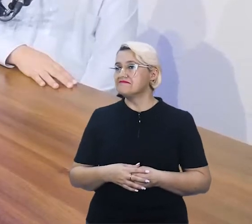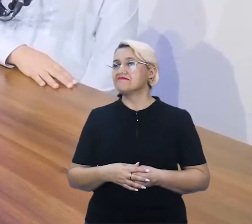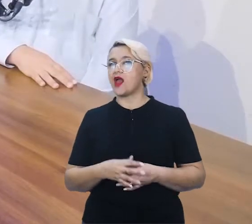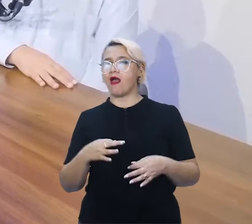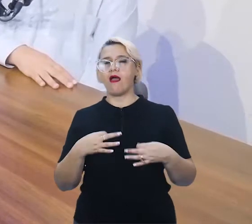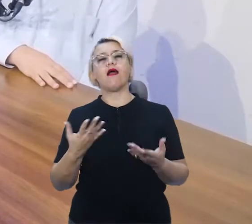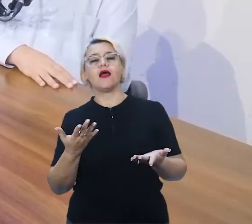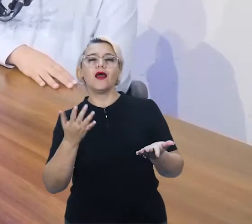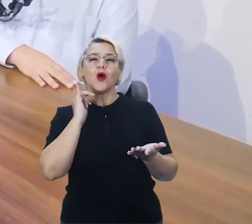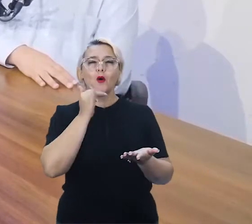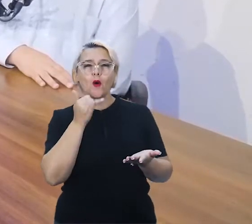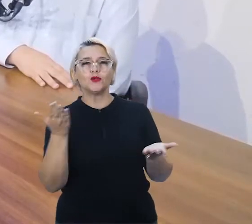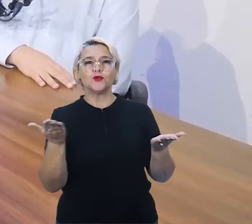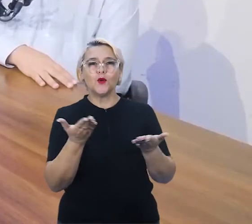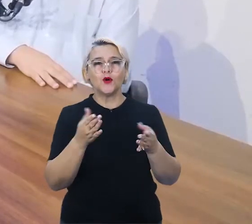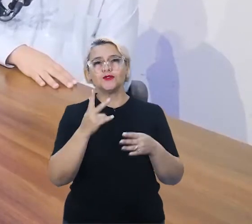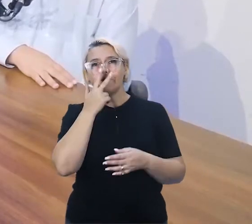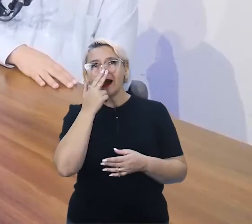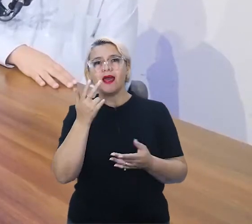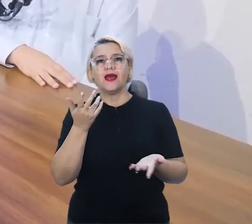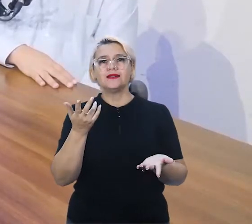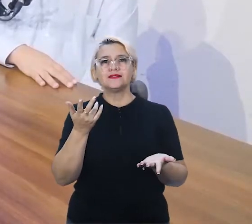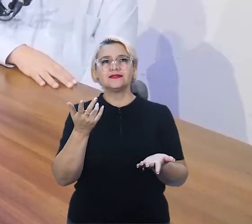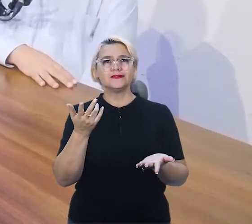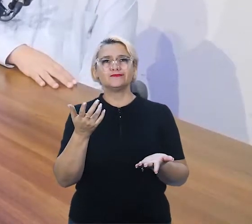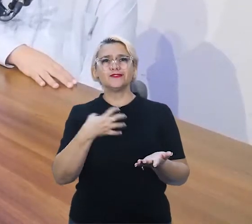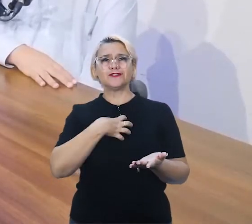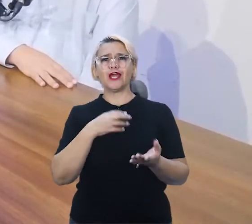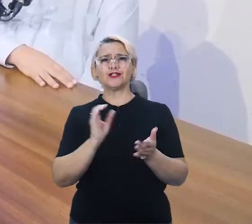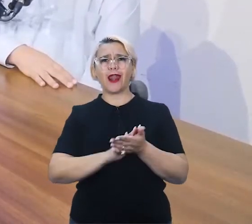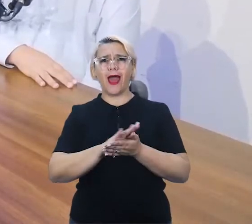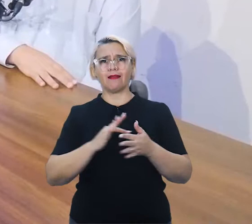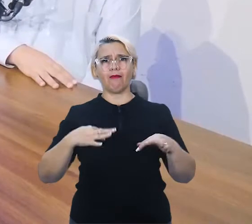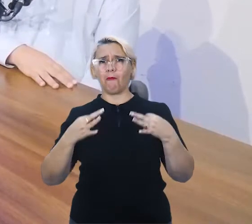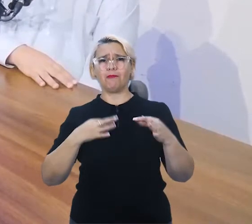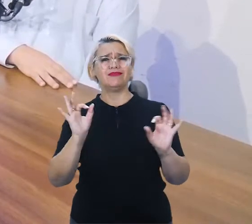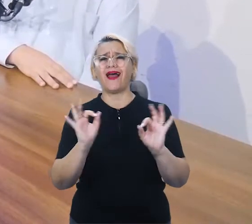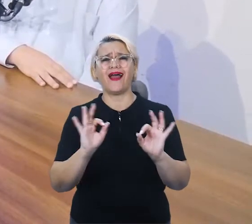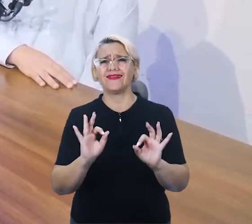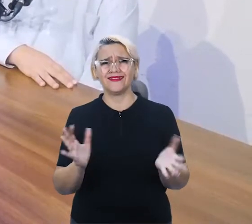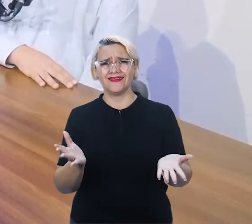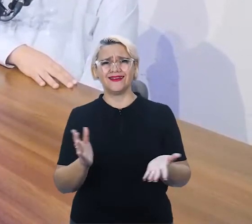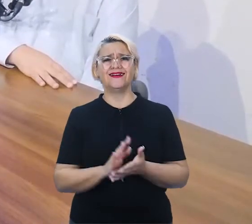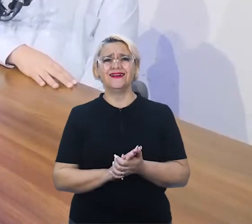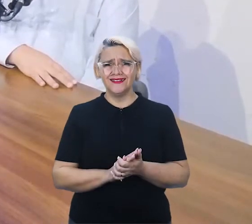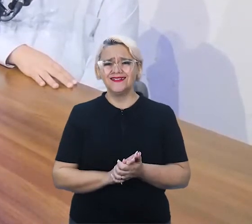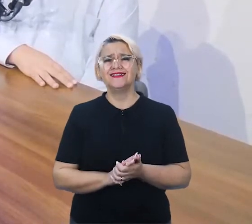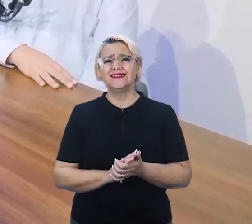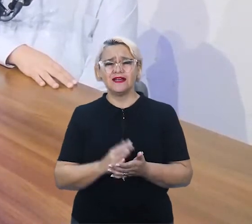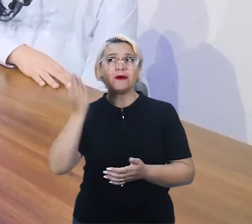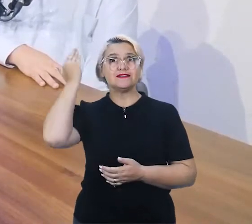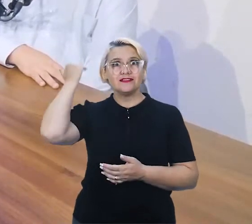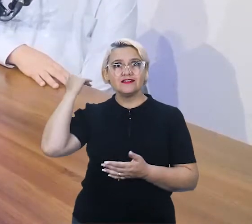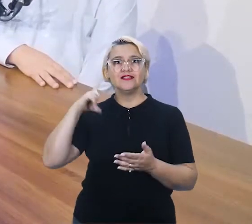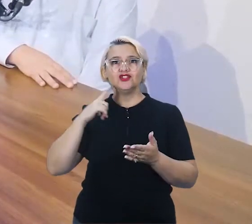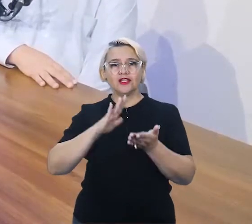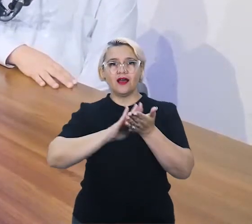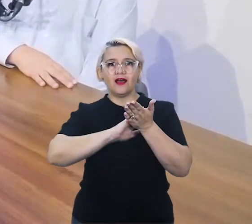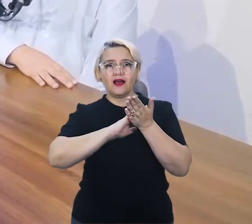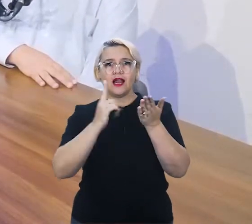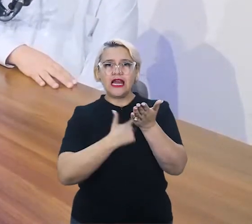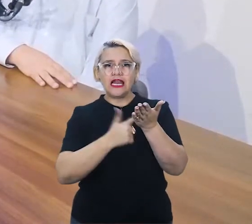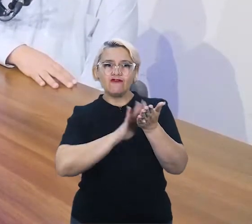que hoje, Antônio, parece que fazem cócegas, né? De tão a época viu em encarte